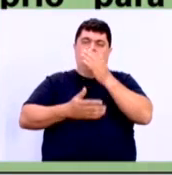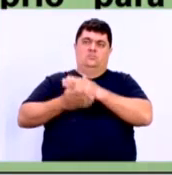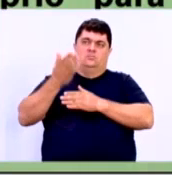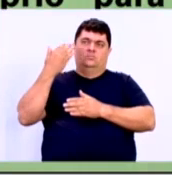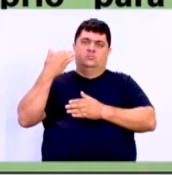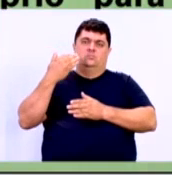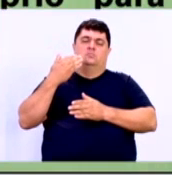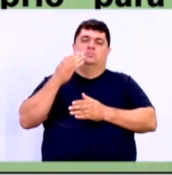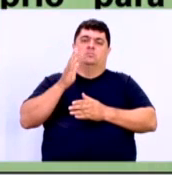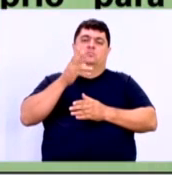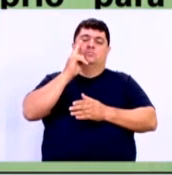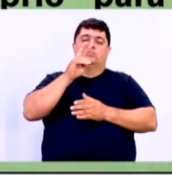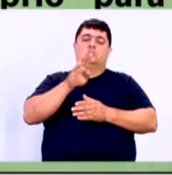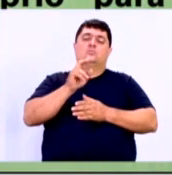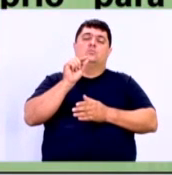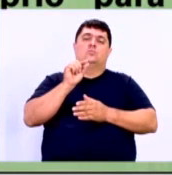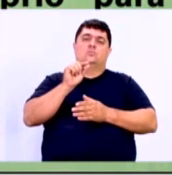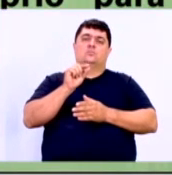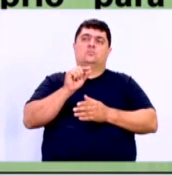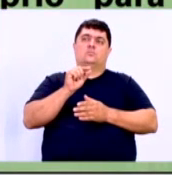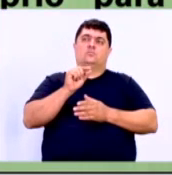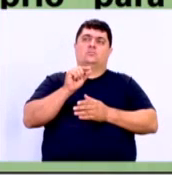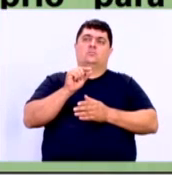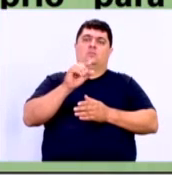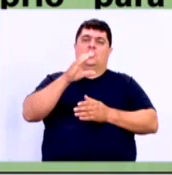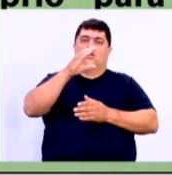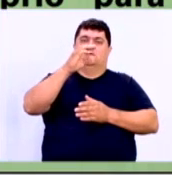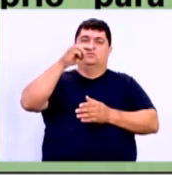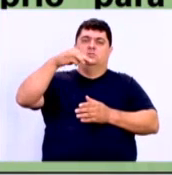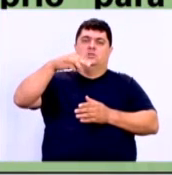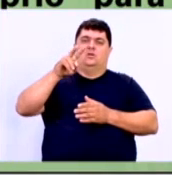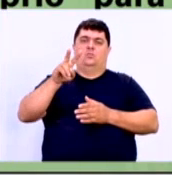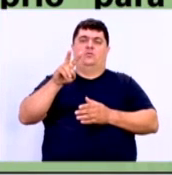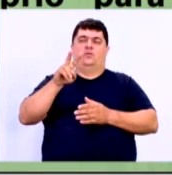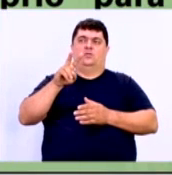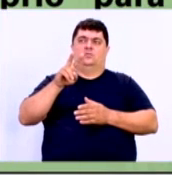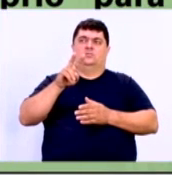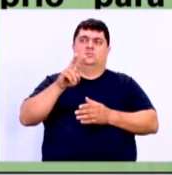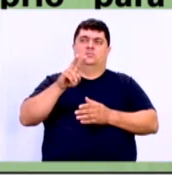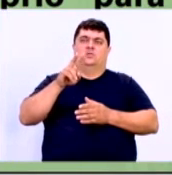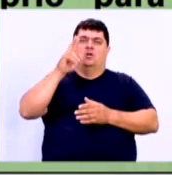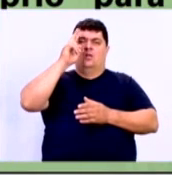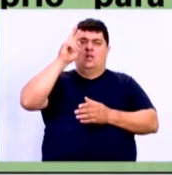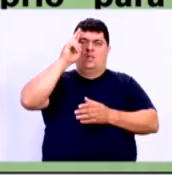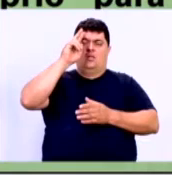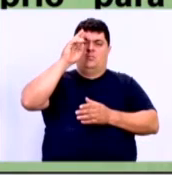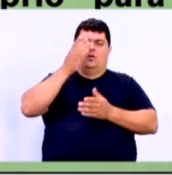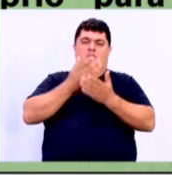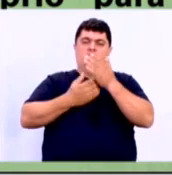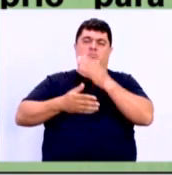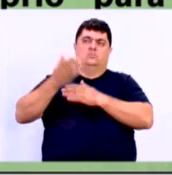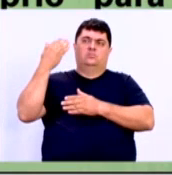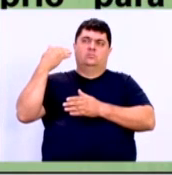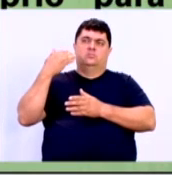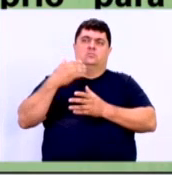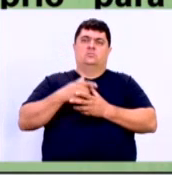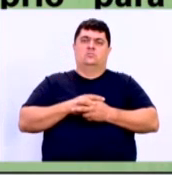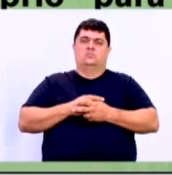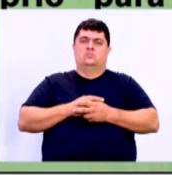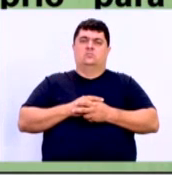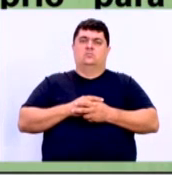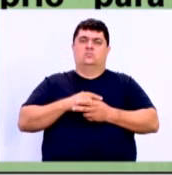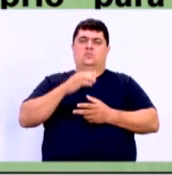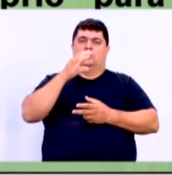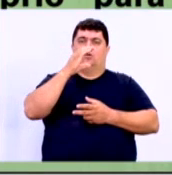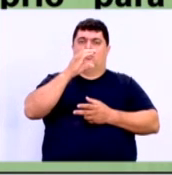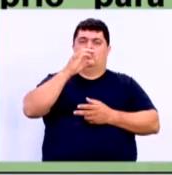nós vimos o CMV. Comigo aqui. Vamos lembrar um pouquinho da aula passada. Aula passada,